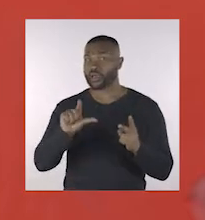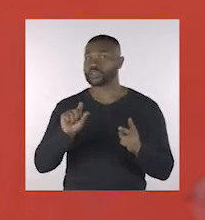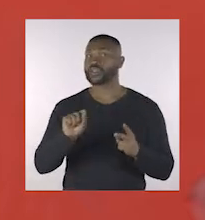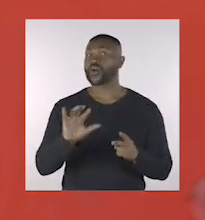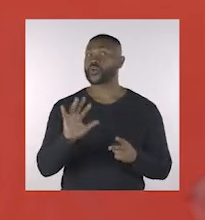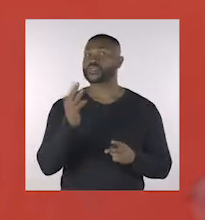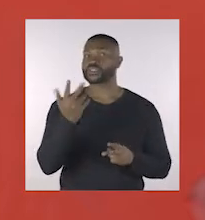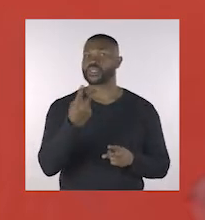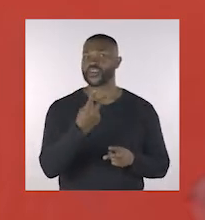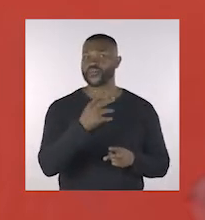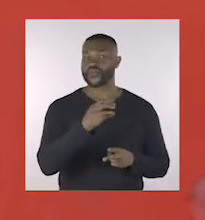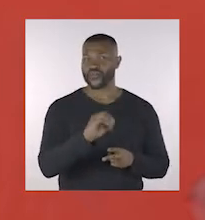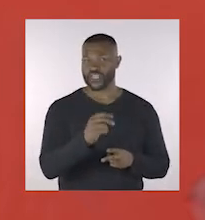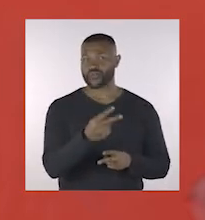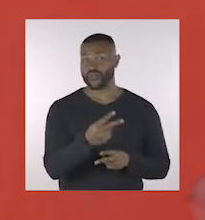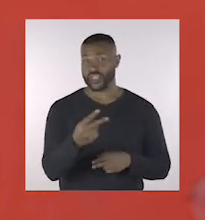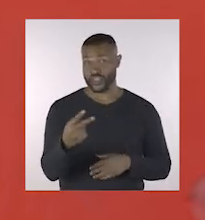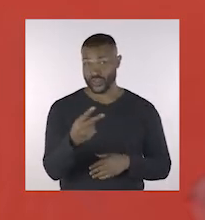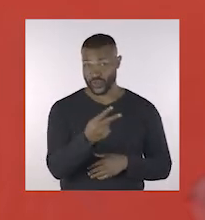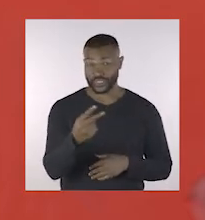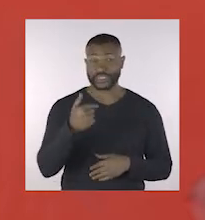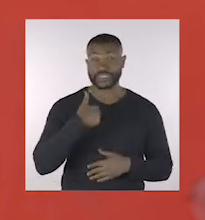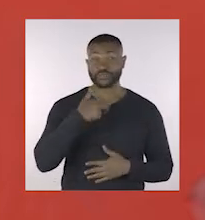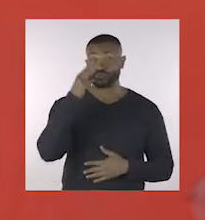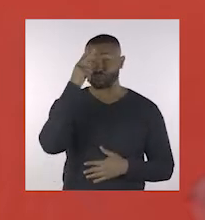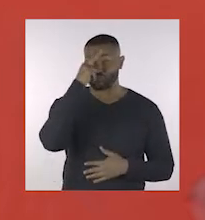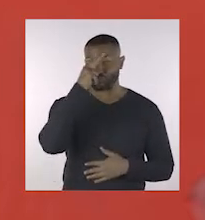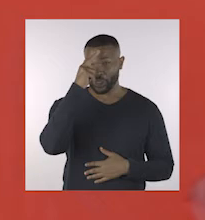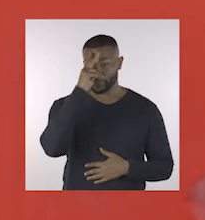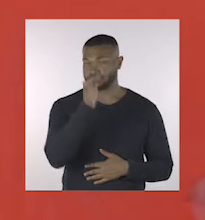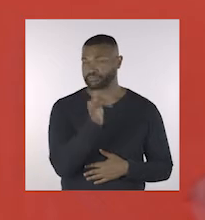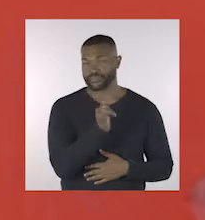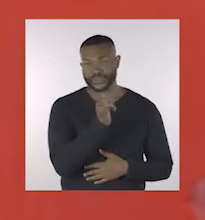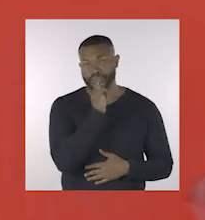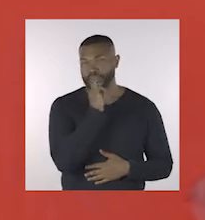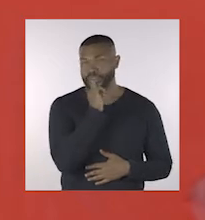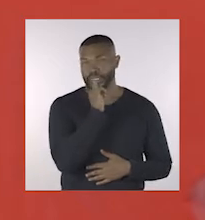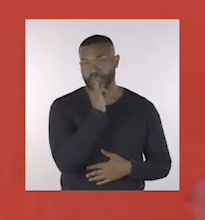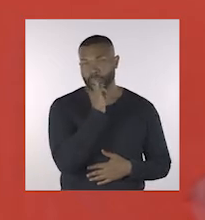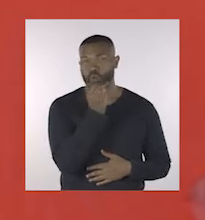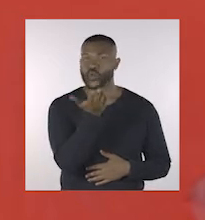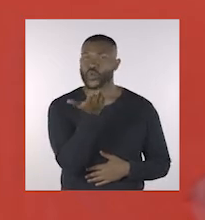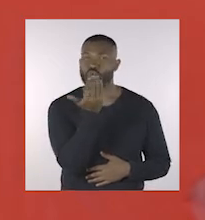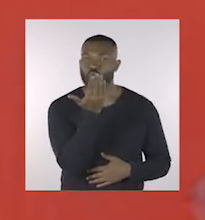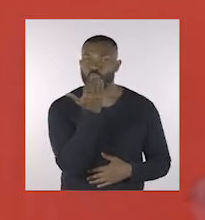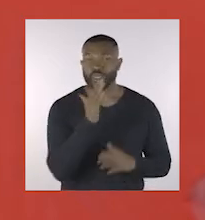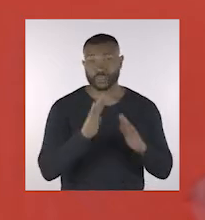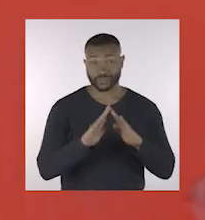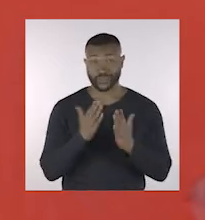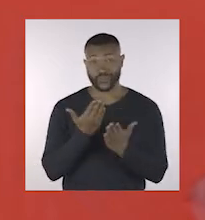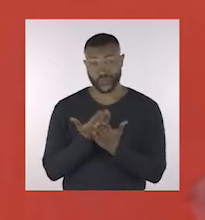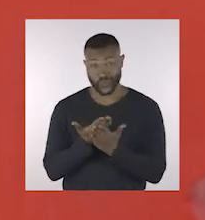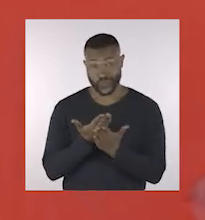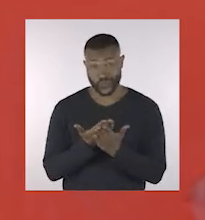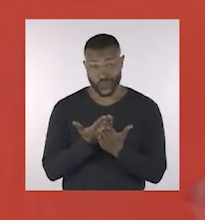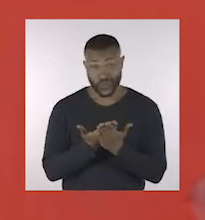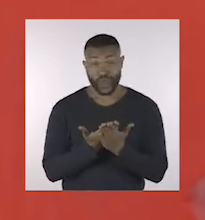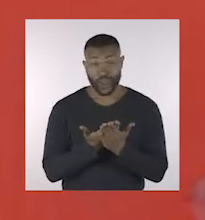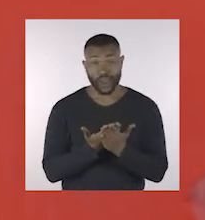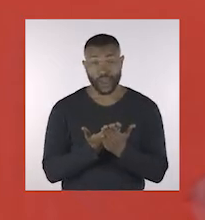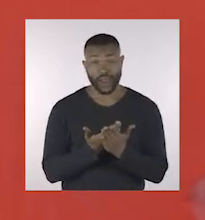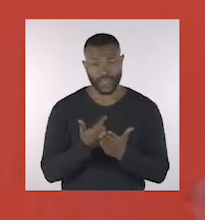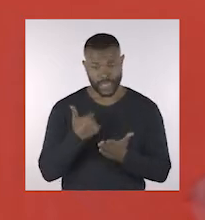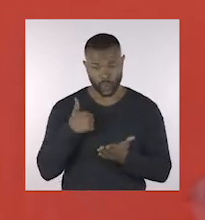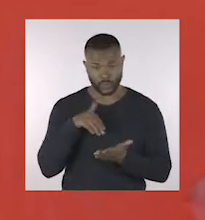acontecer e2022 eu lembro que vamos pegar o exemplo da Alimentação o